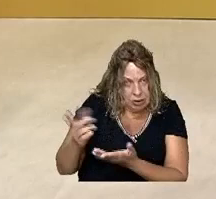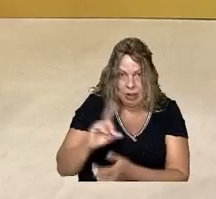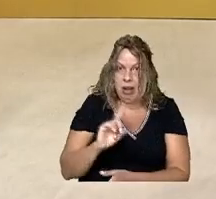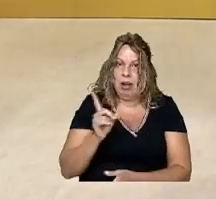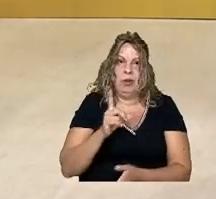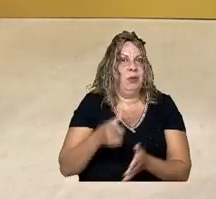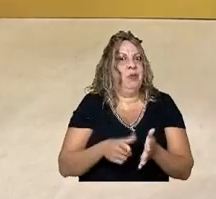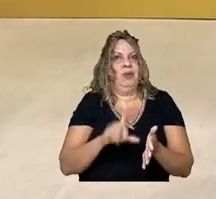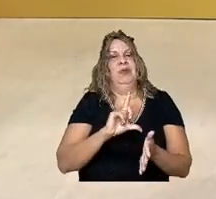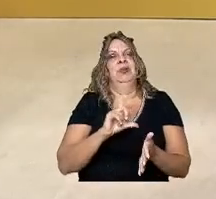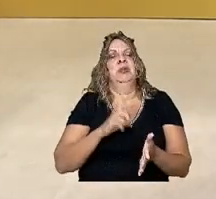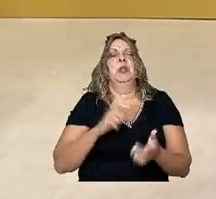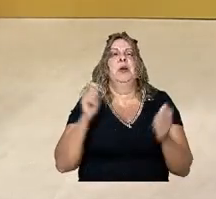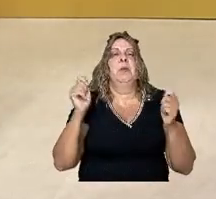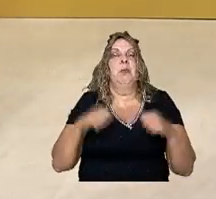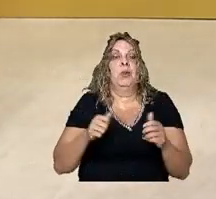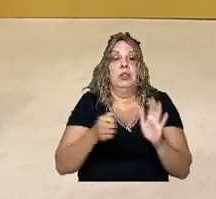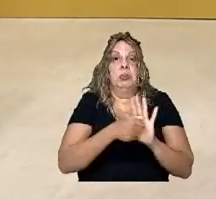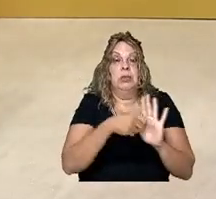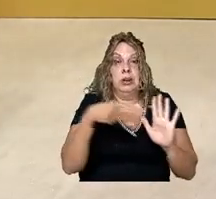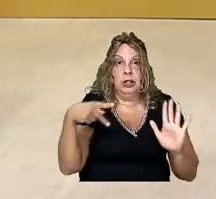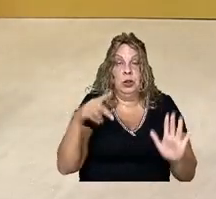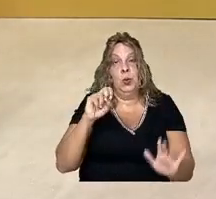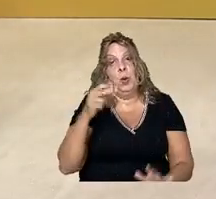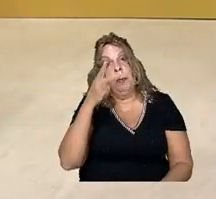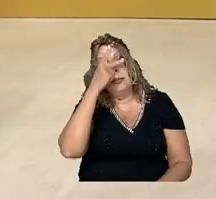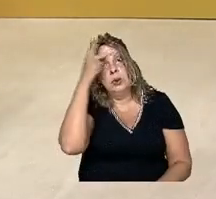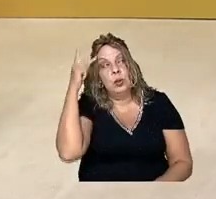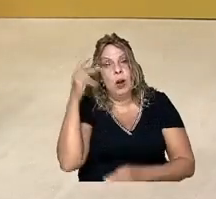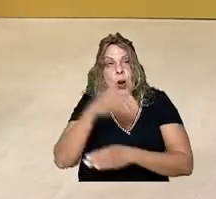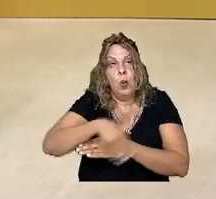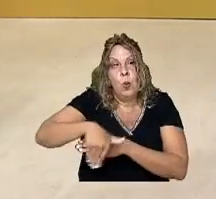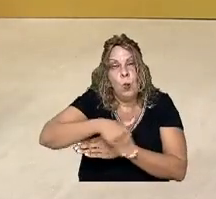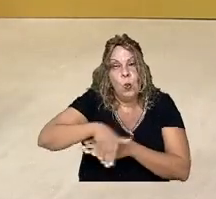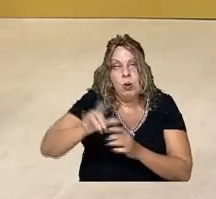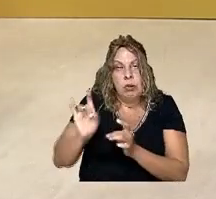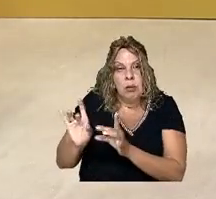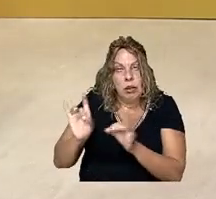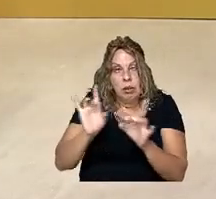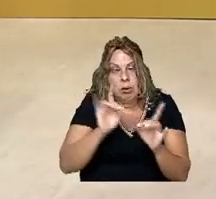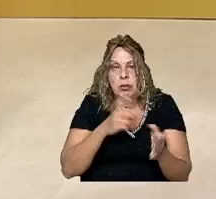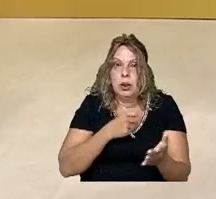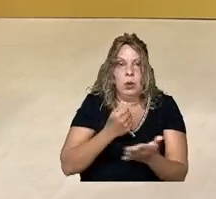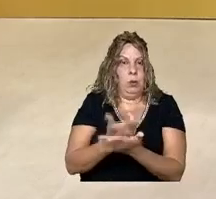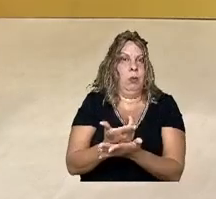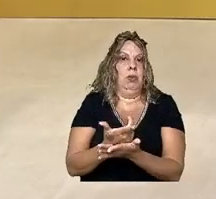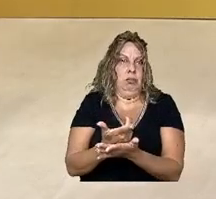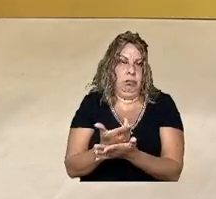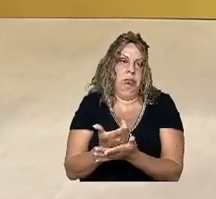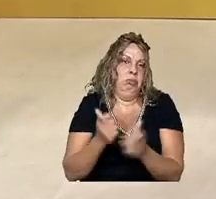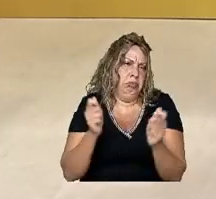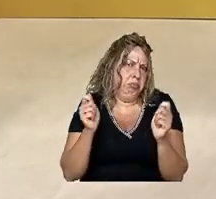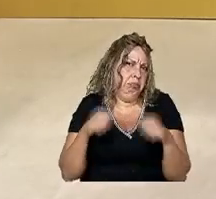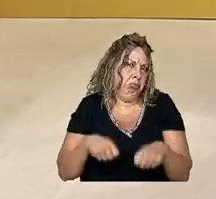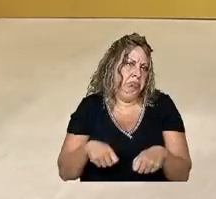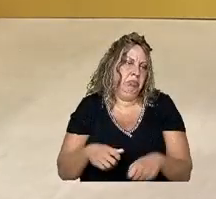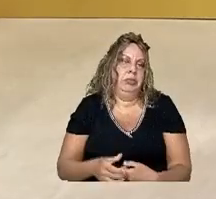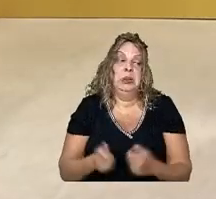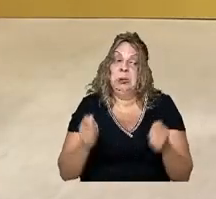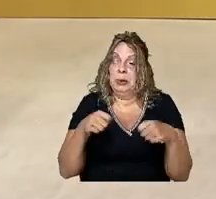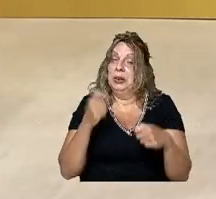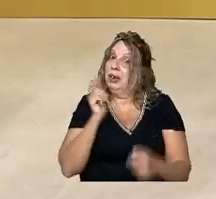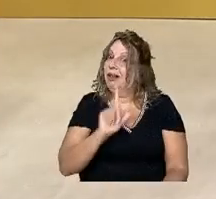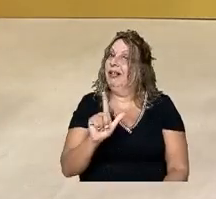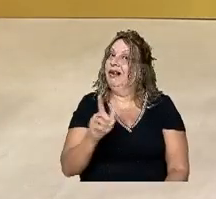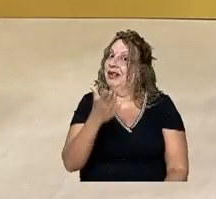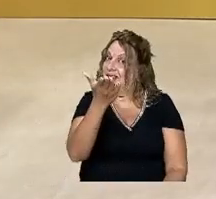aquele promotor pé quente, né? Pelo nosso aplicativo. O importante, o que não pode faltar, é você abraçar essa oportunidade e, quem sabe, ser